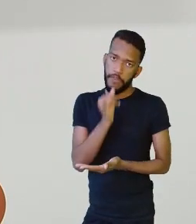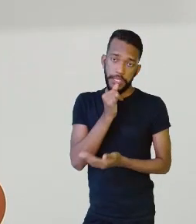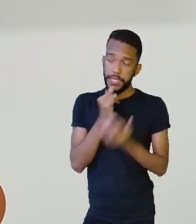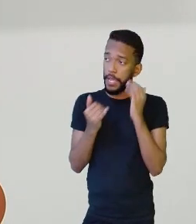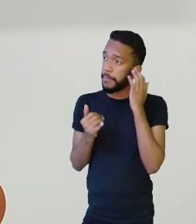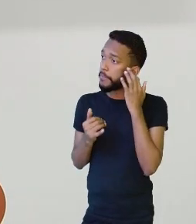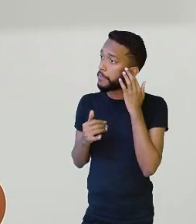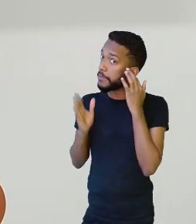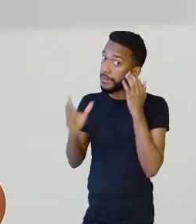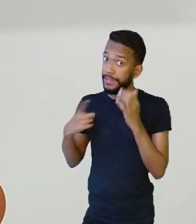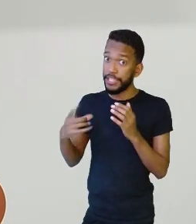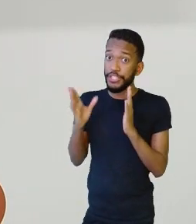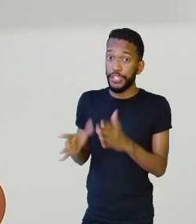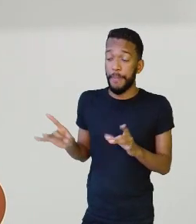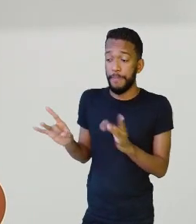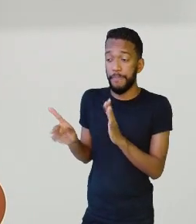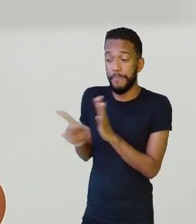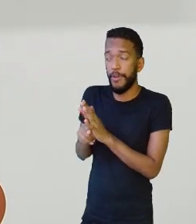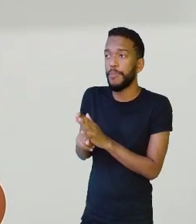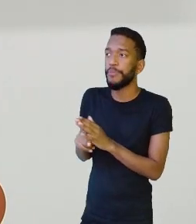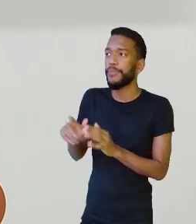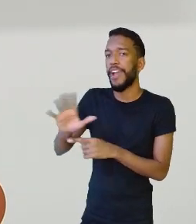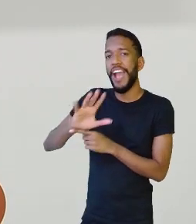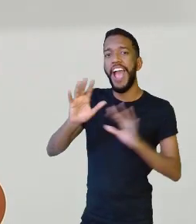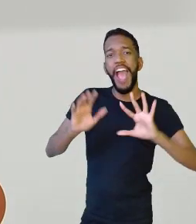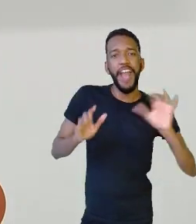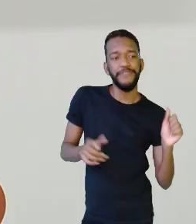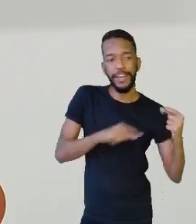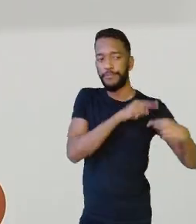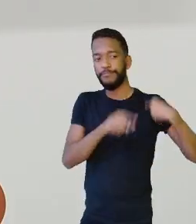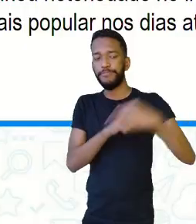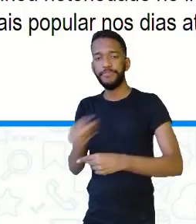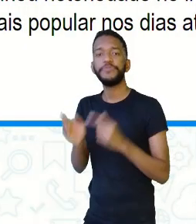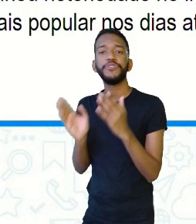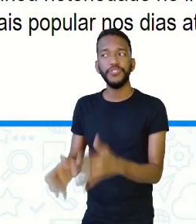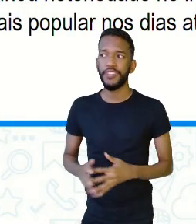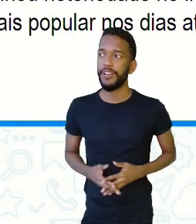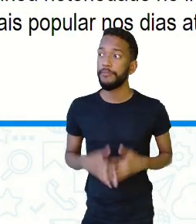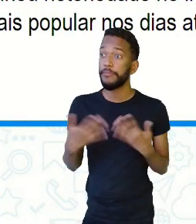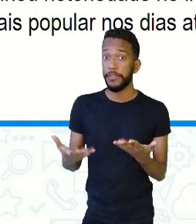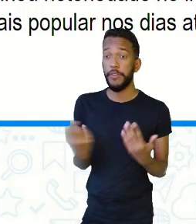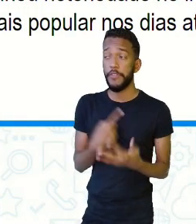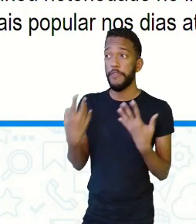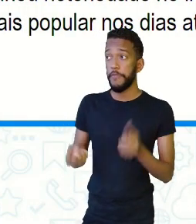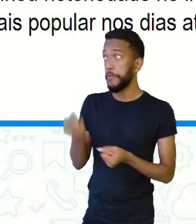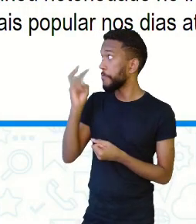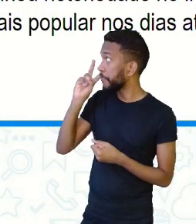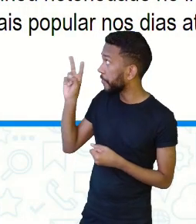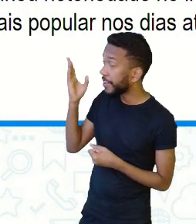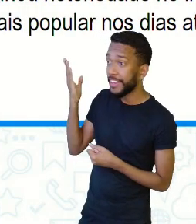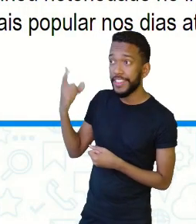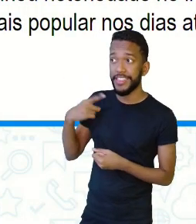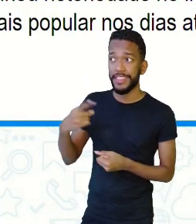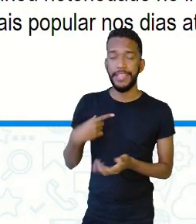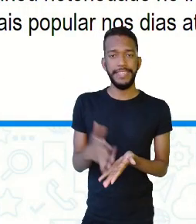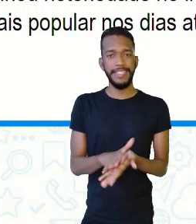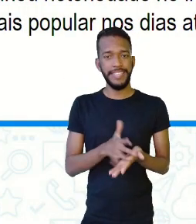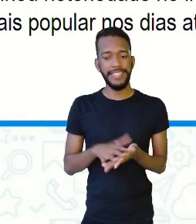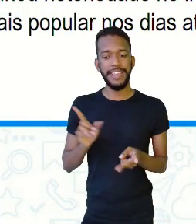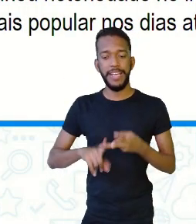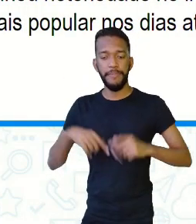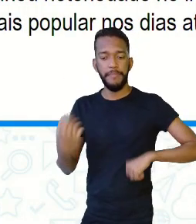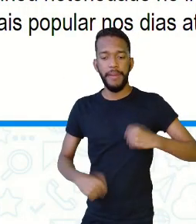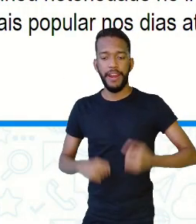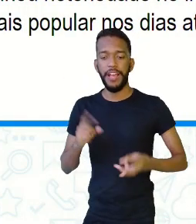elas são de origem africana. Então vamos ver aqui, ó, ritmos como o samba, o maracatu,